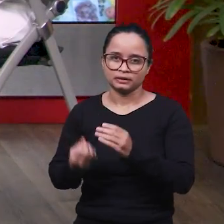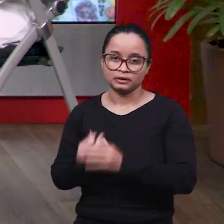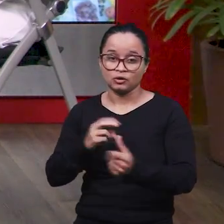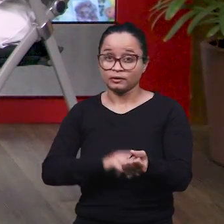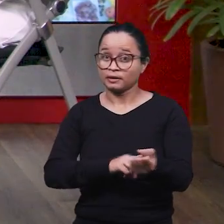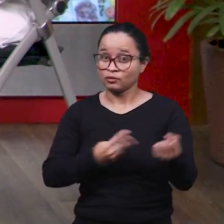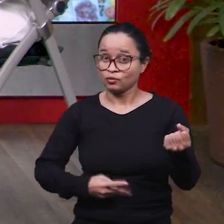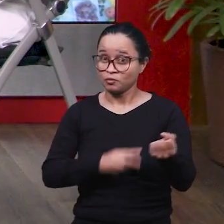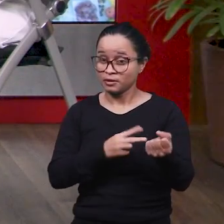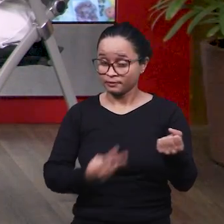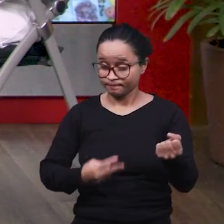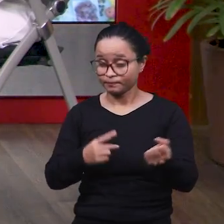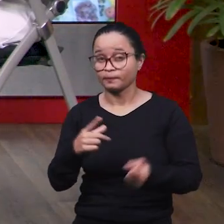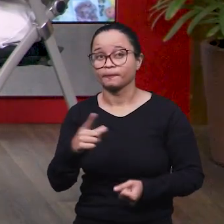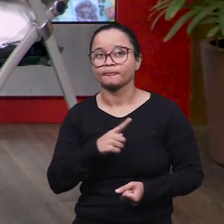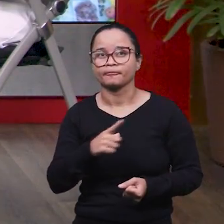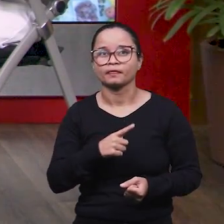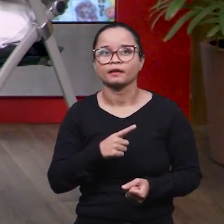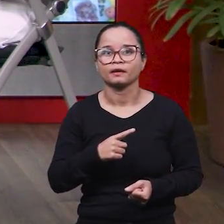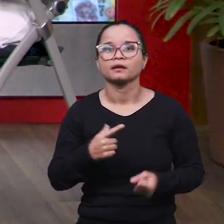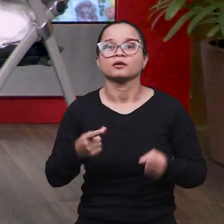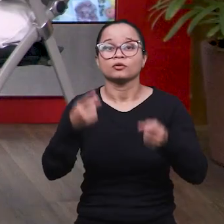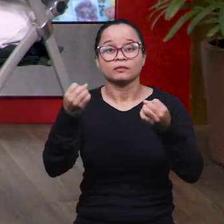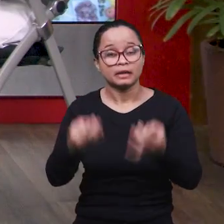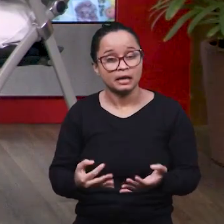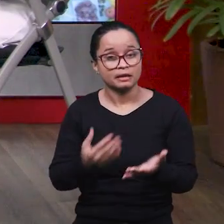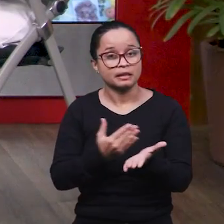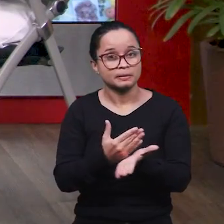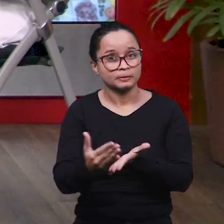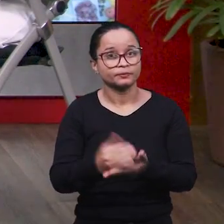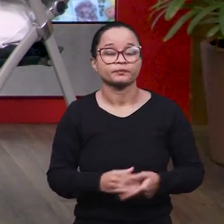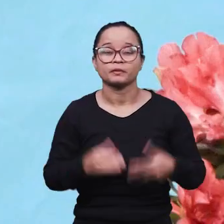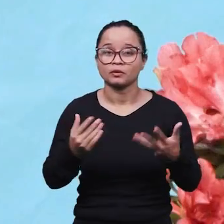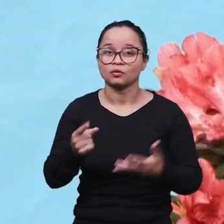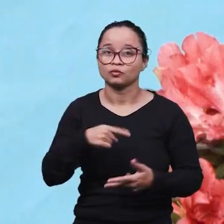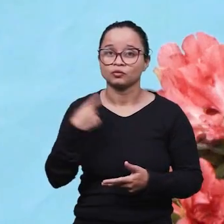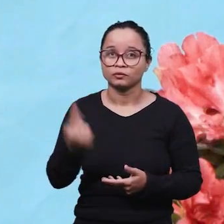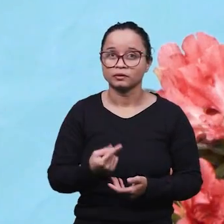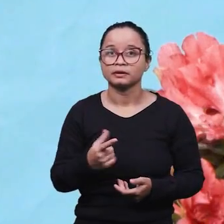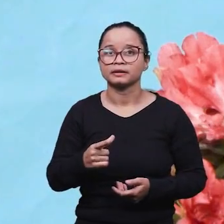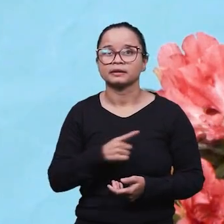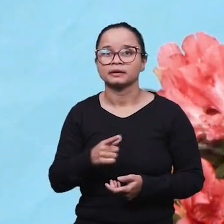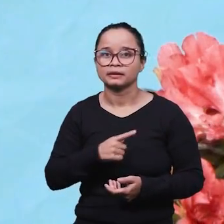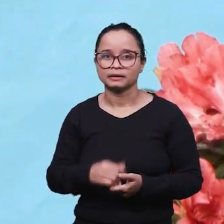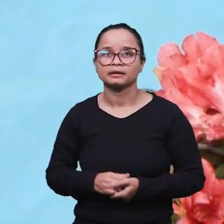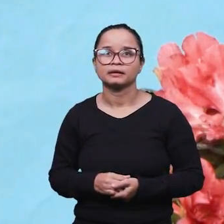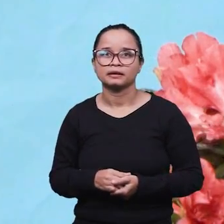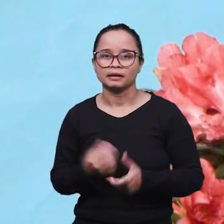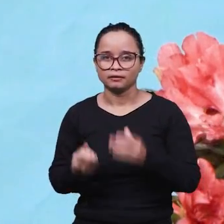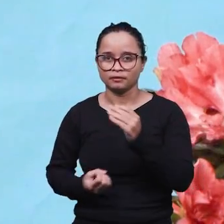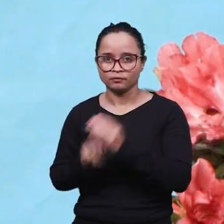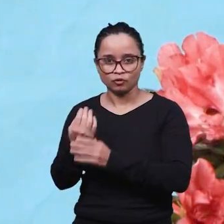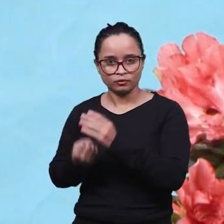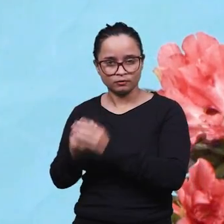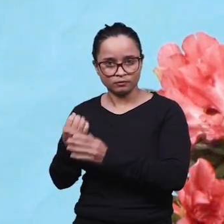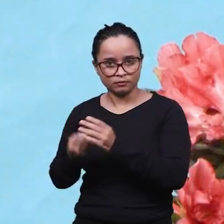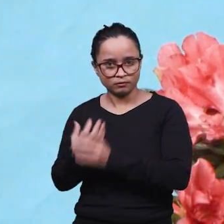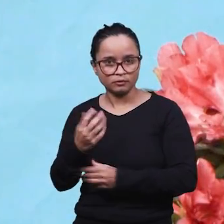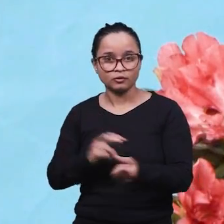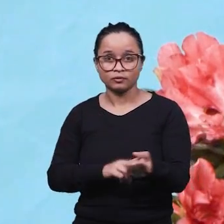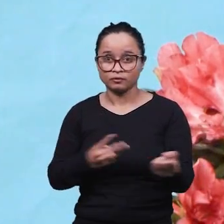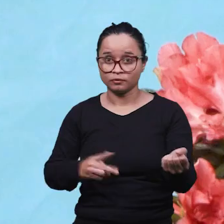hormônios contra-insulínicos que eu falei lá no início. Então, onde a gente tem esse boom desses hormônios, dessa produção desses